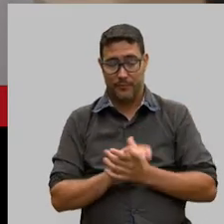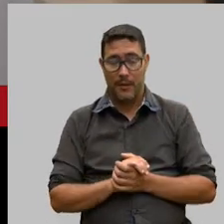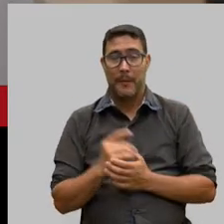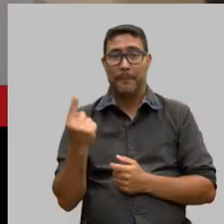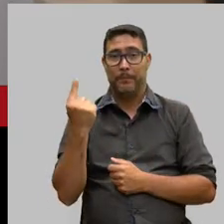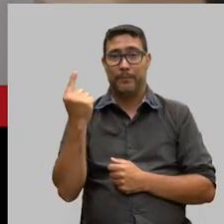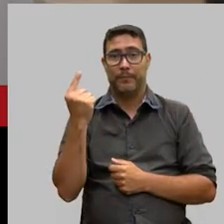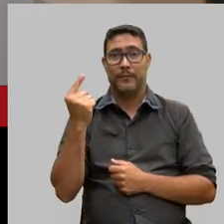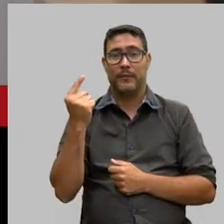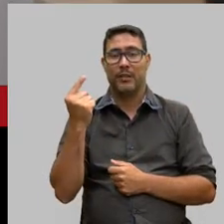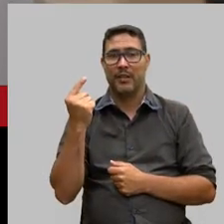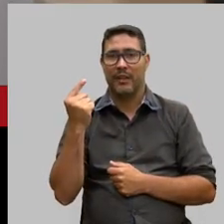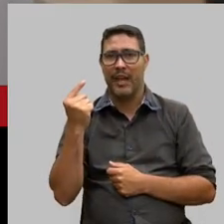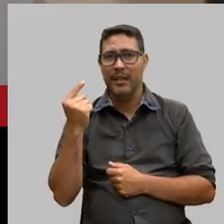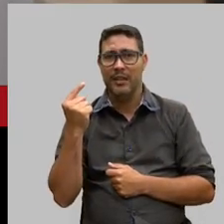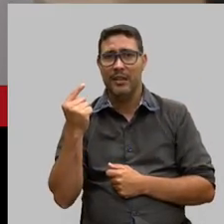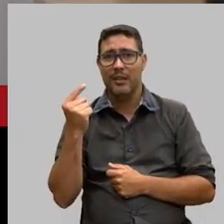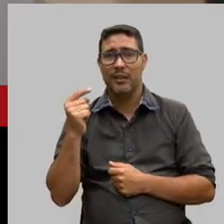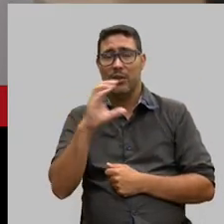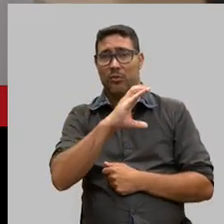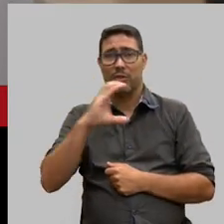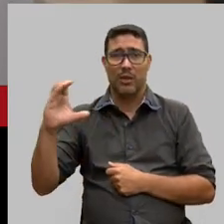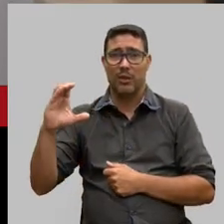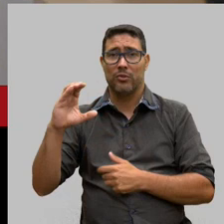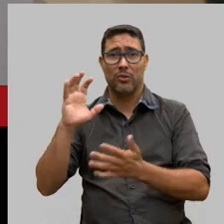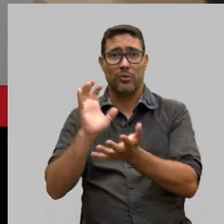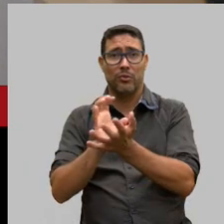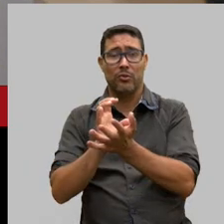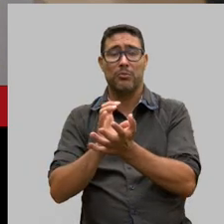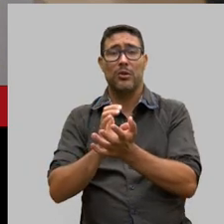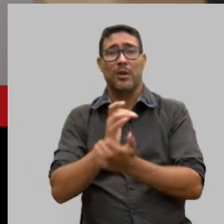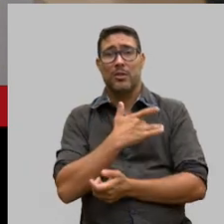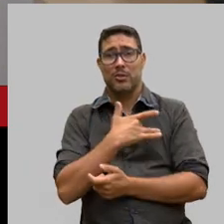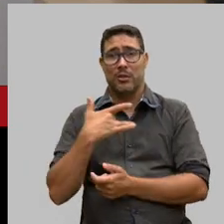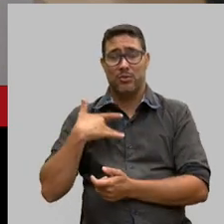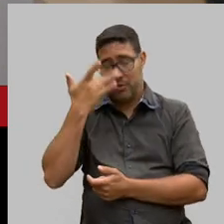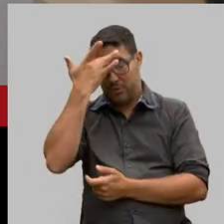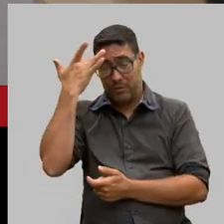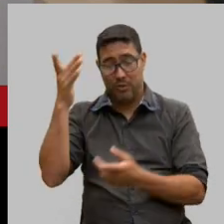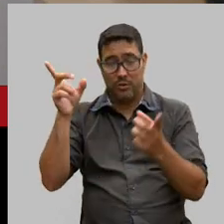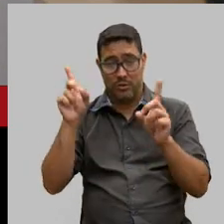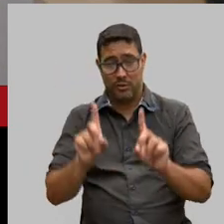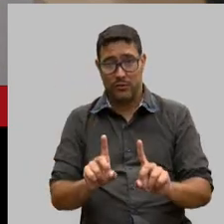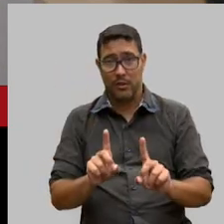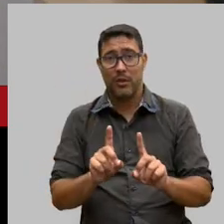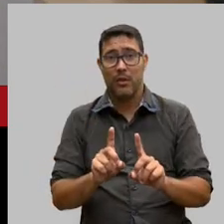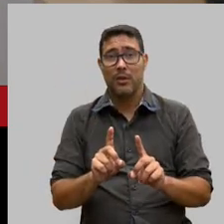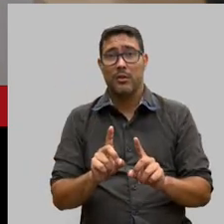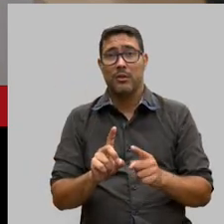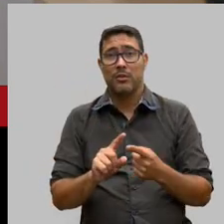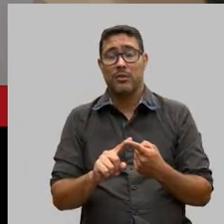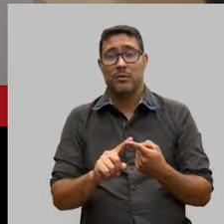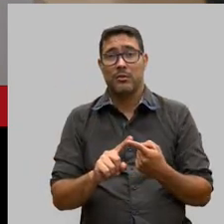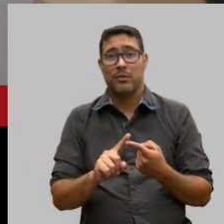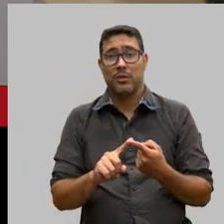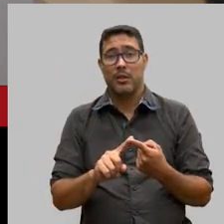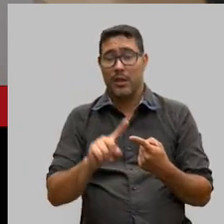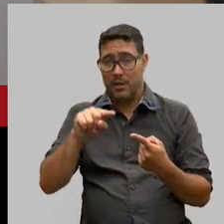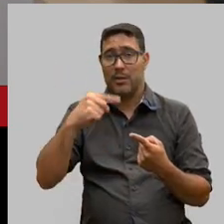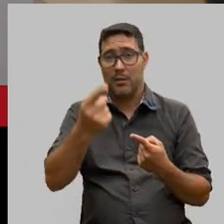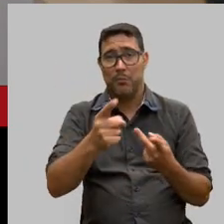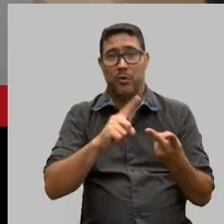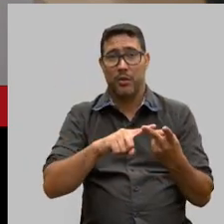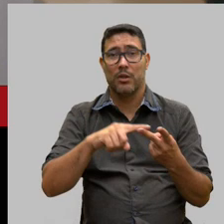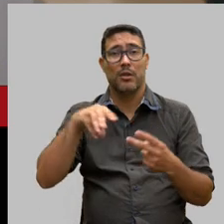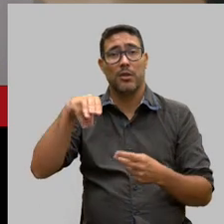que é leteia que é coordenadora da comissão intersetorial de saúde pessoa com deficiência e depois já peço para posicionar perto do microfone o